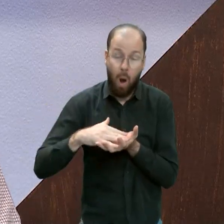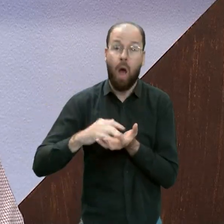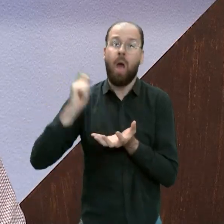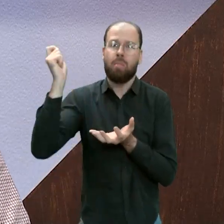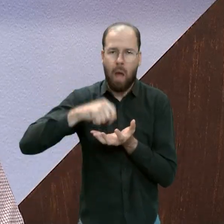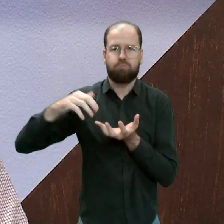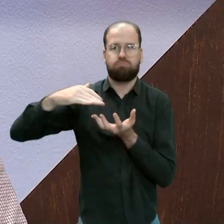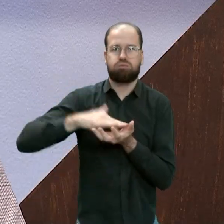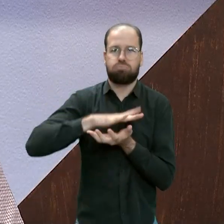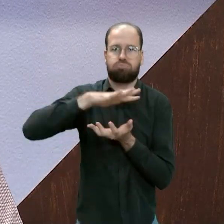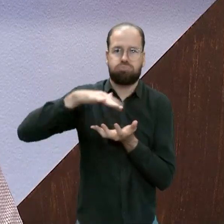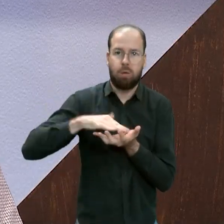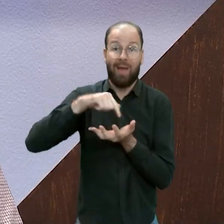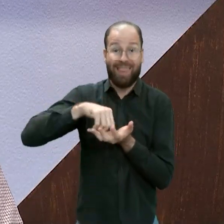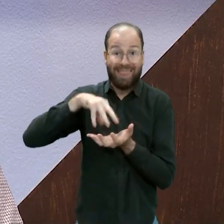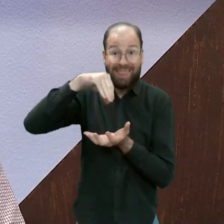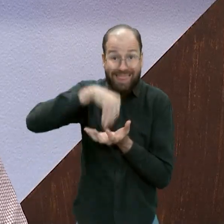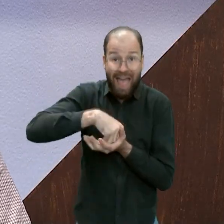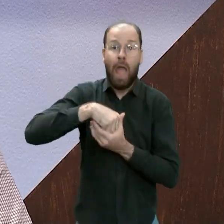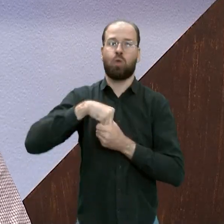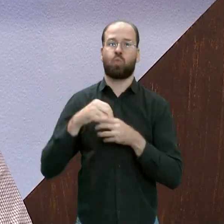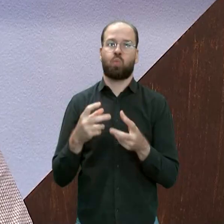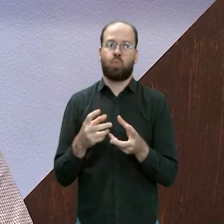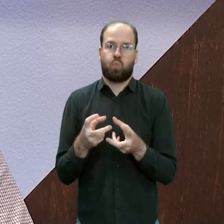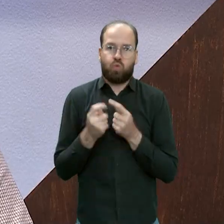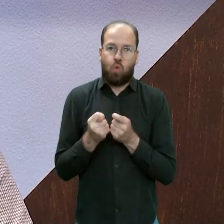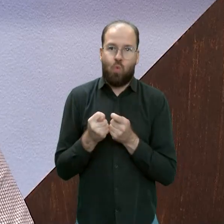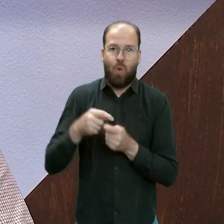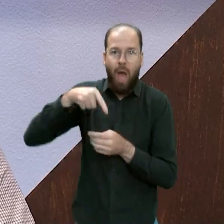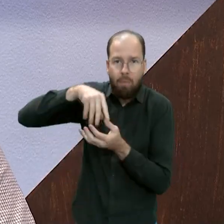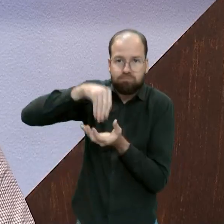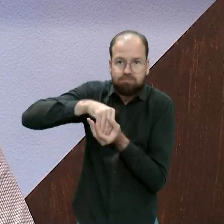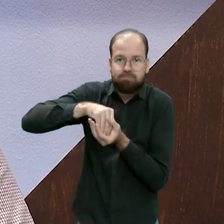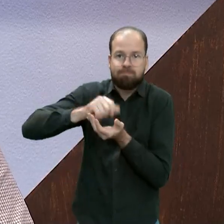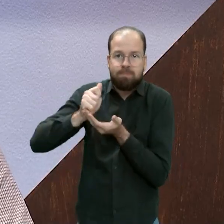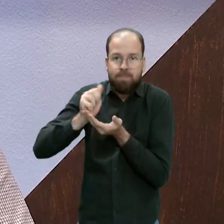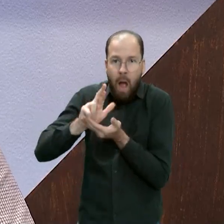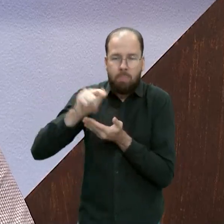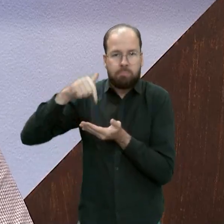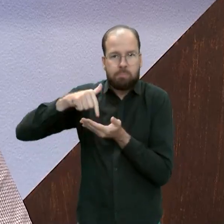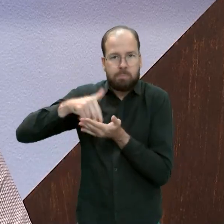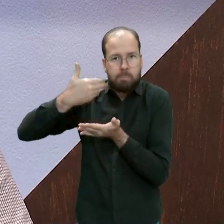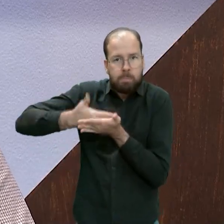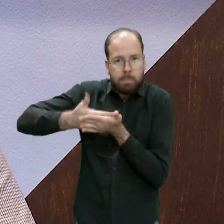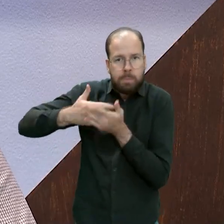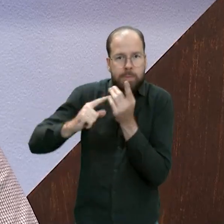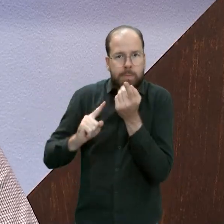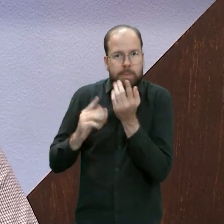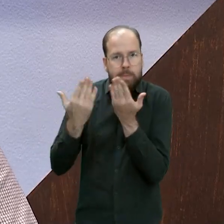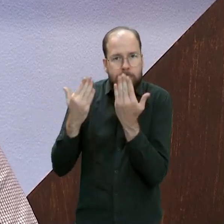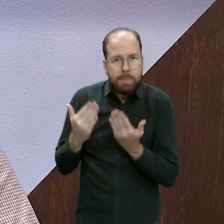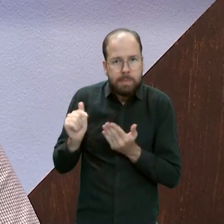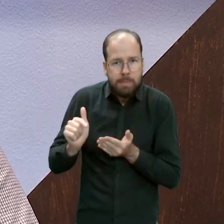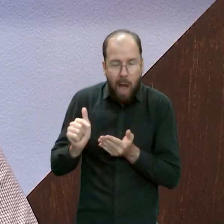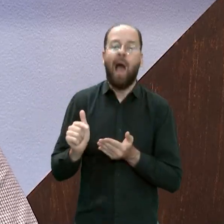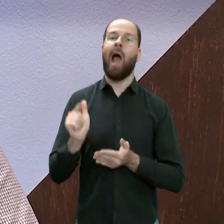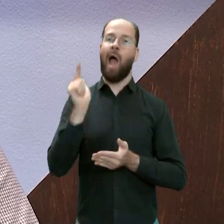ficasse aprisionado dentro do sensor. Então, essa foi a busca que nós fizemos por um longo tempo